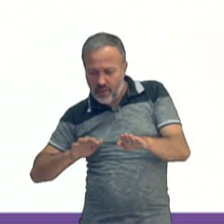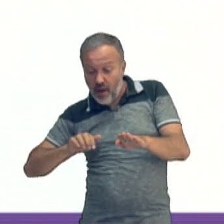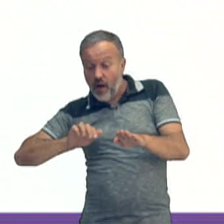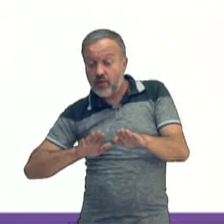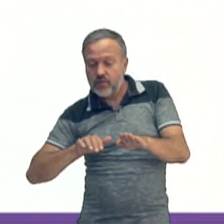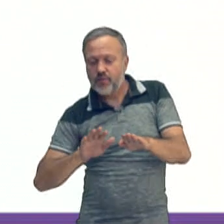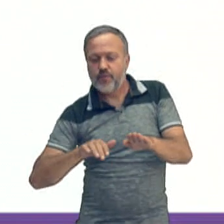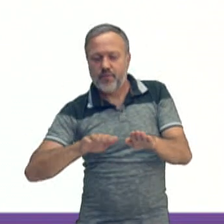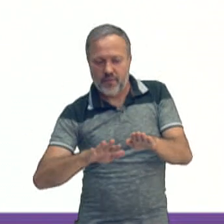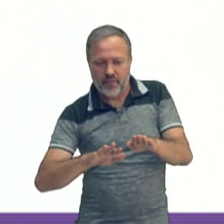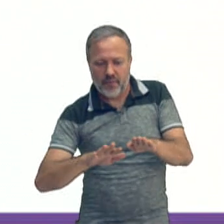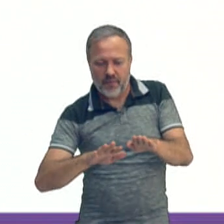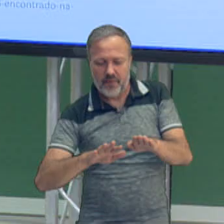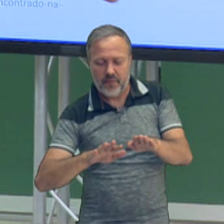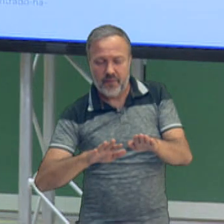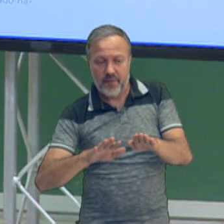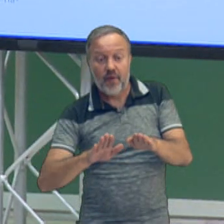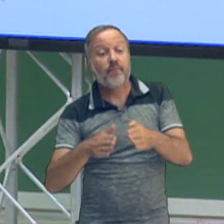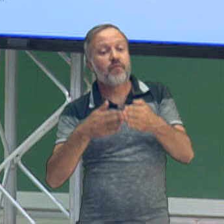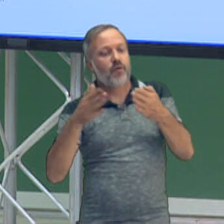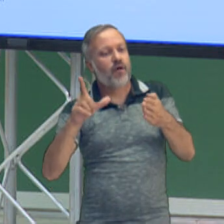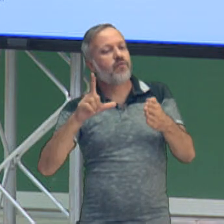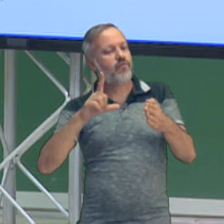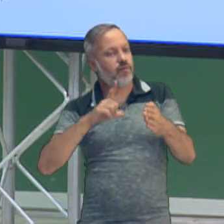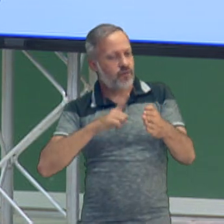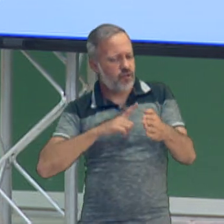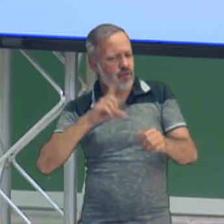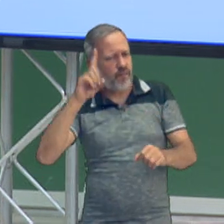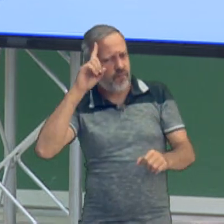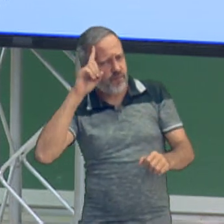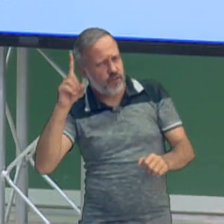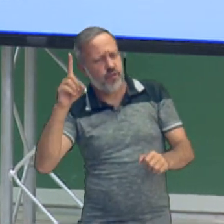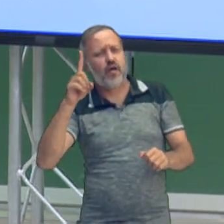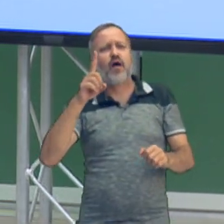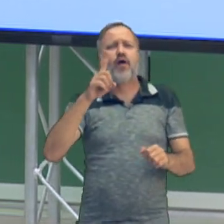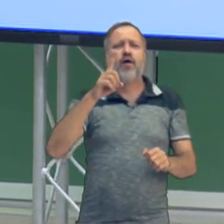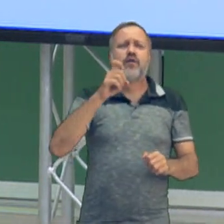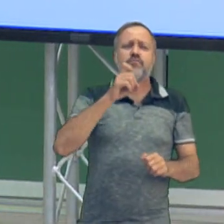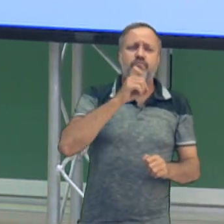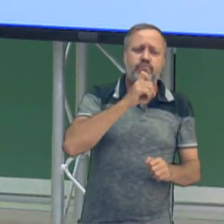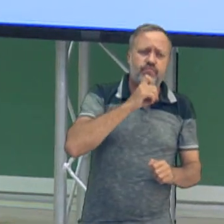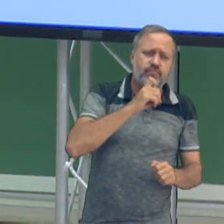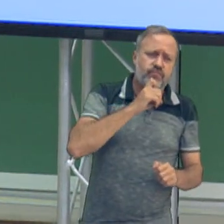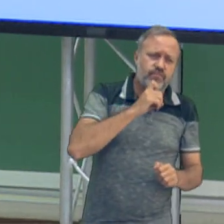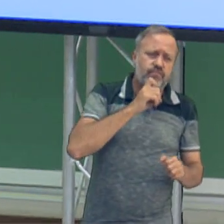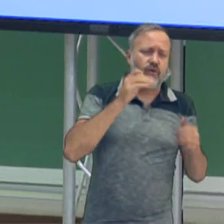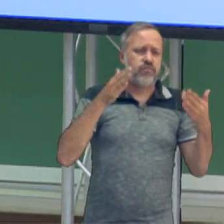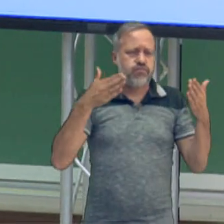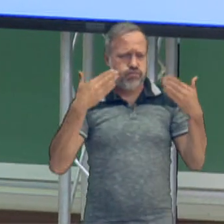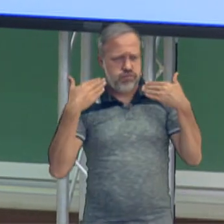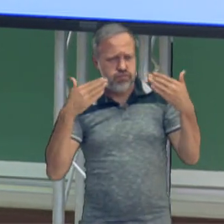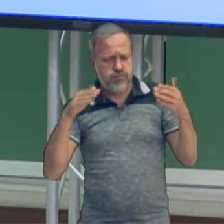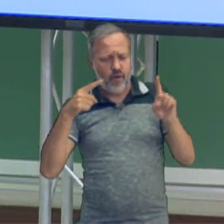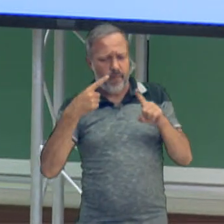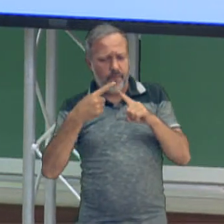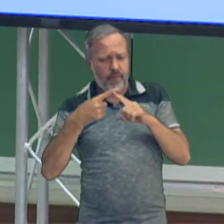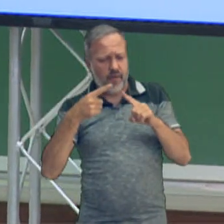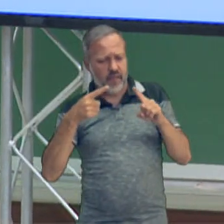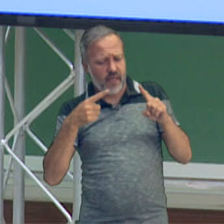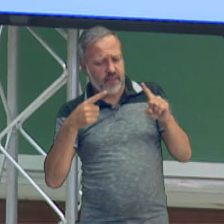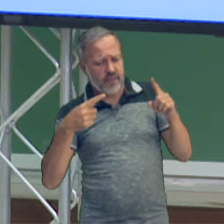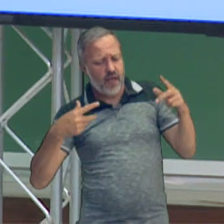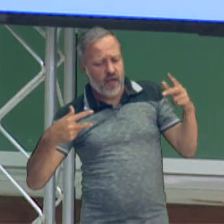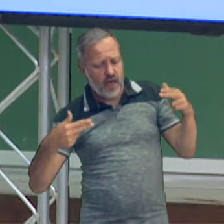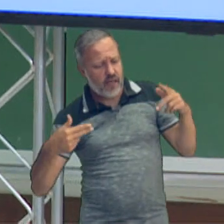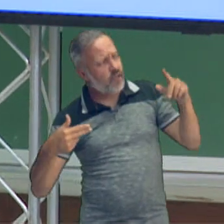E aqui do lado temos uma outra representação. Por quê? Para entender os calendários, seja ele lunar ou solar,